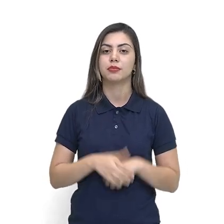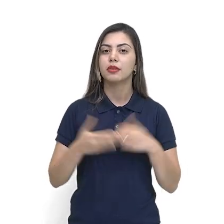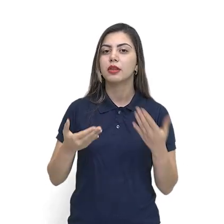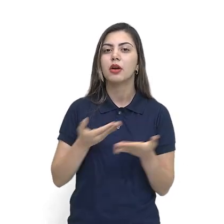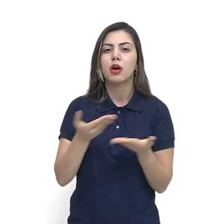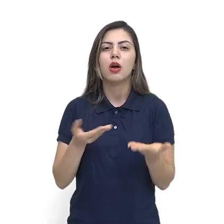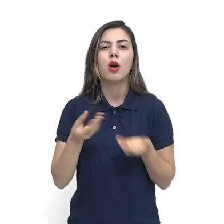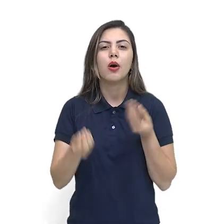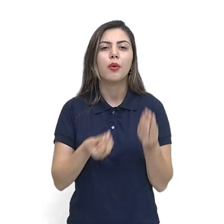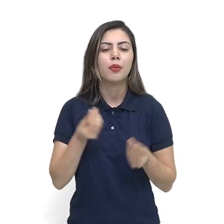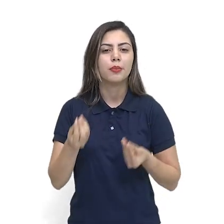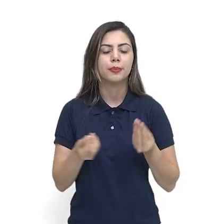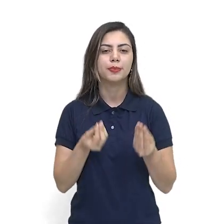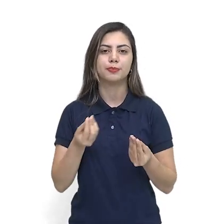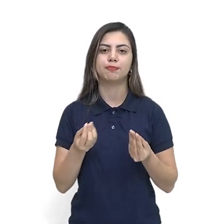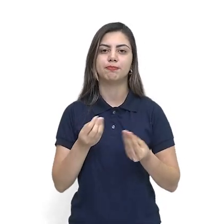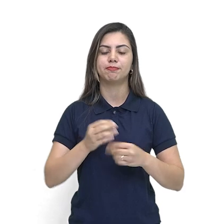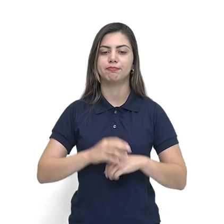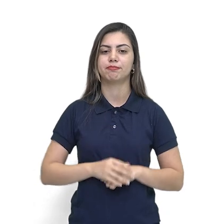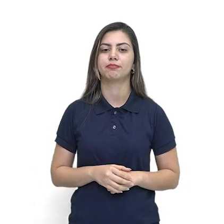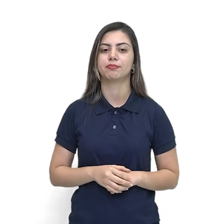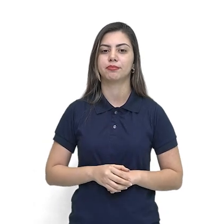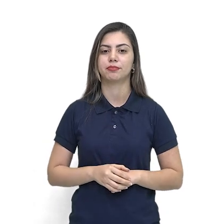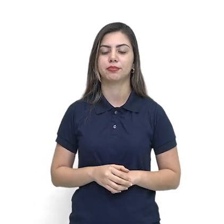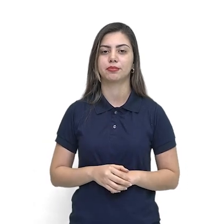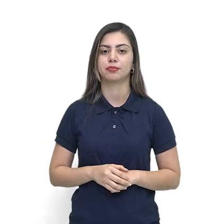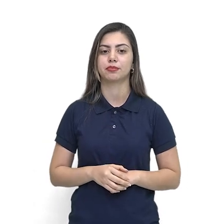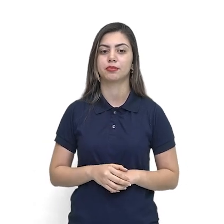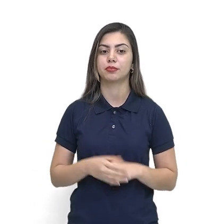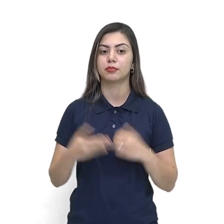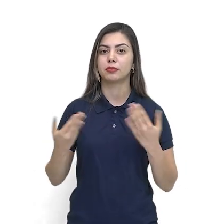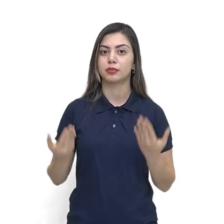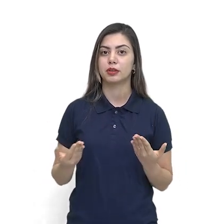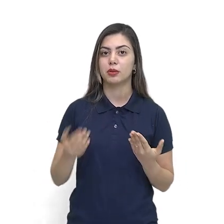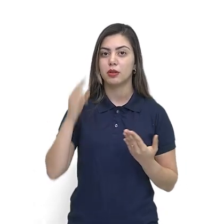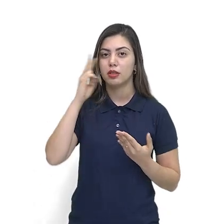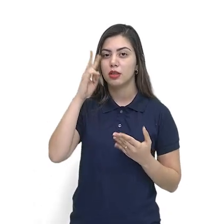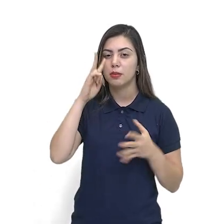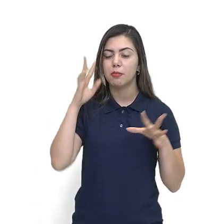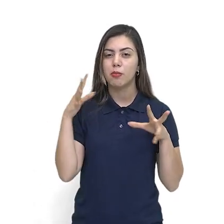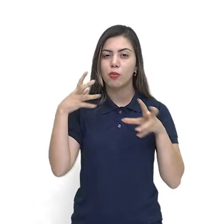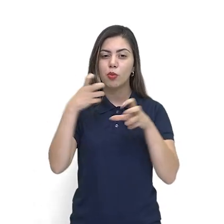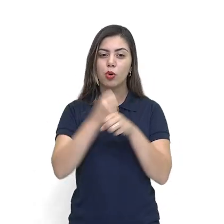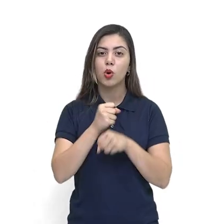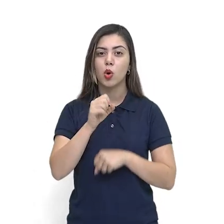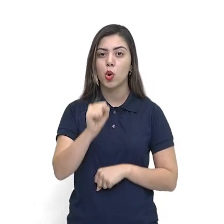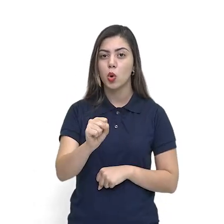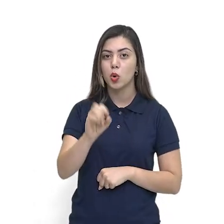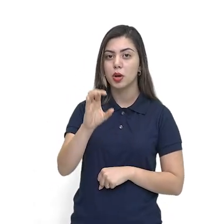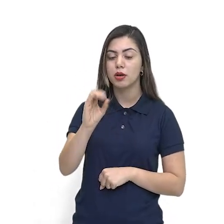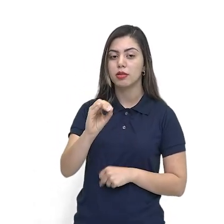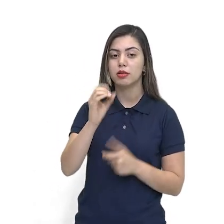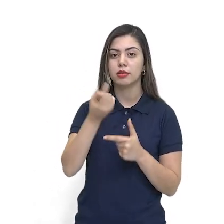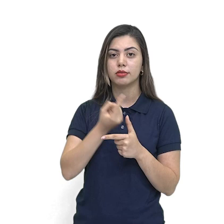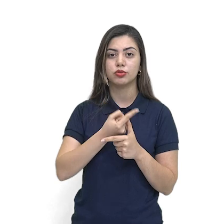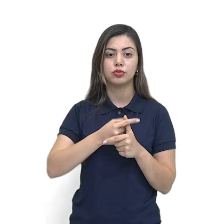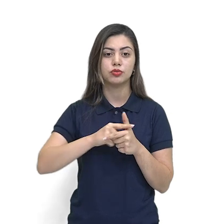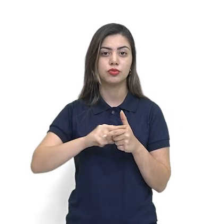vai pegar o valor que era o quê? Ó, 80 e vai dividir